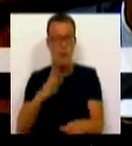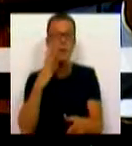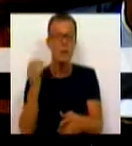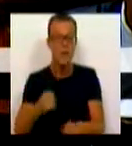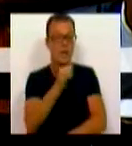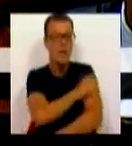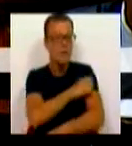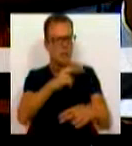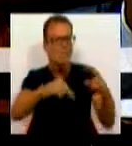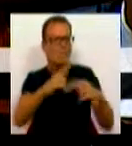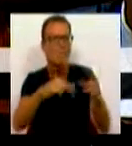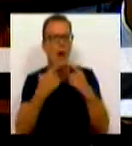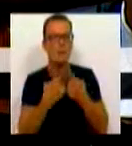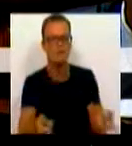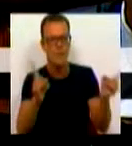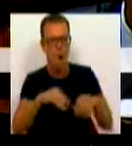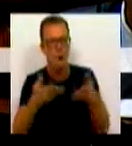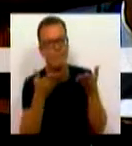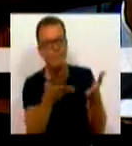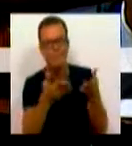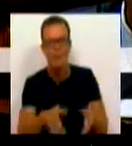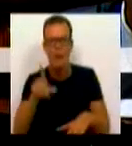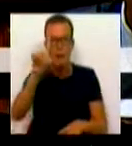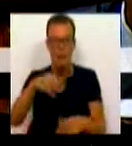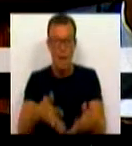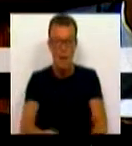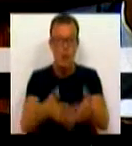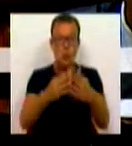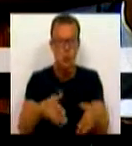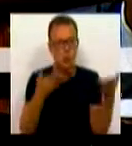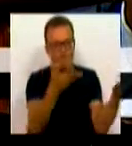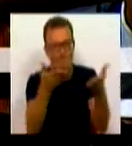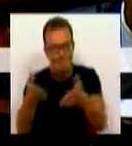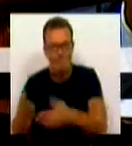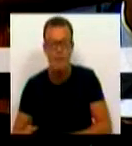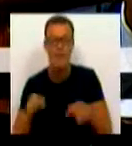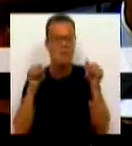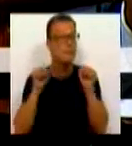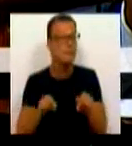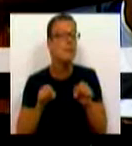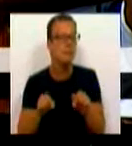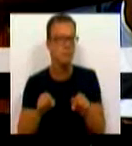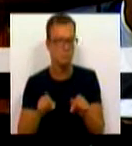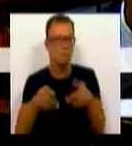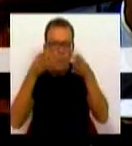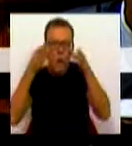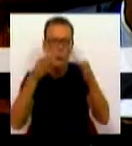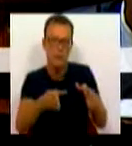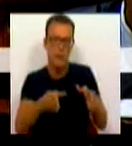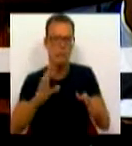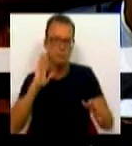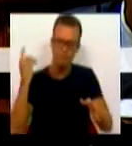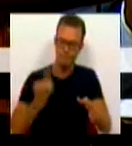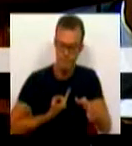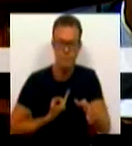as casas, agir procurando reconstruir as infraestruturas. É aqui que nos devemos concentrar